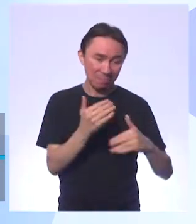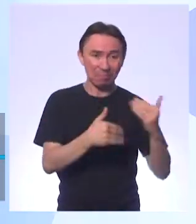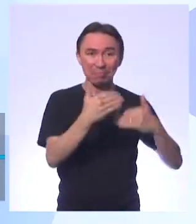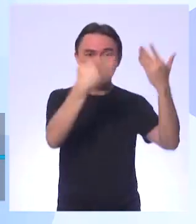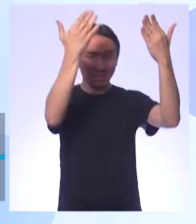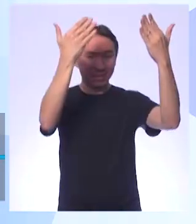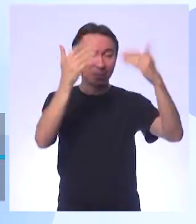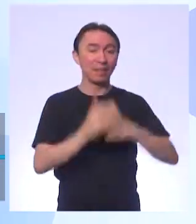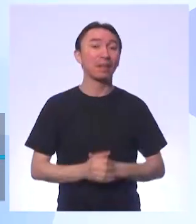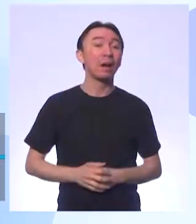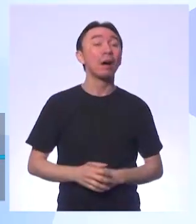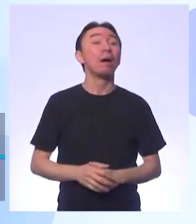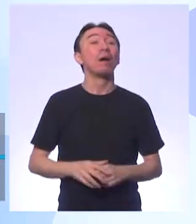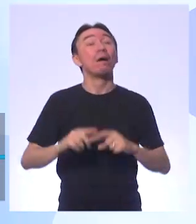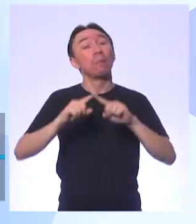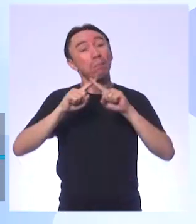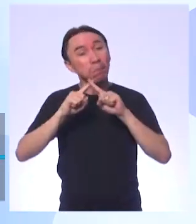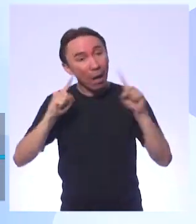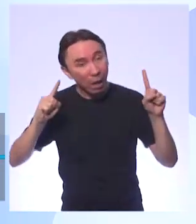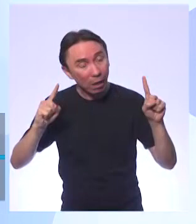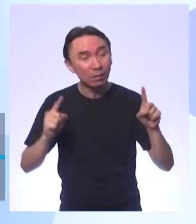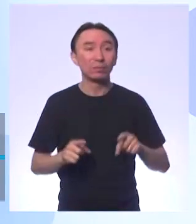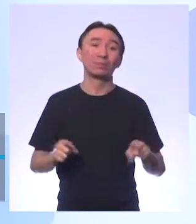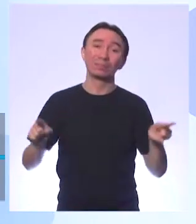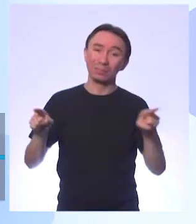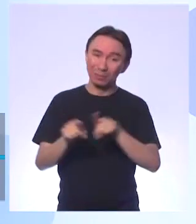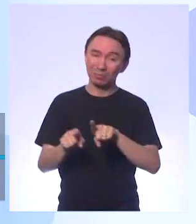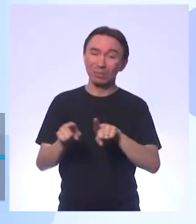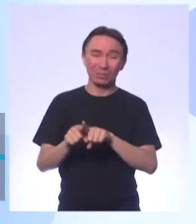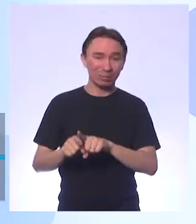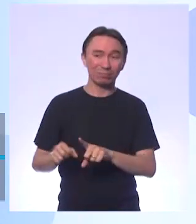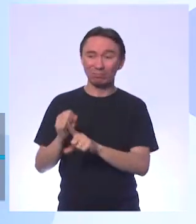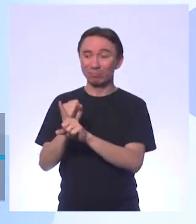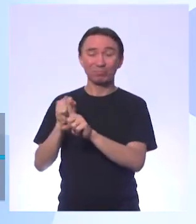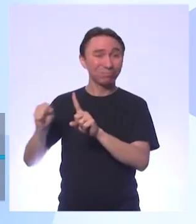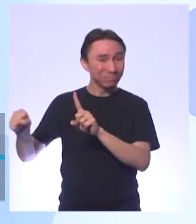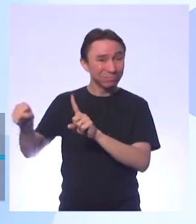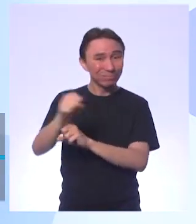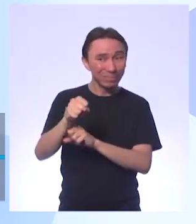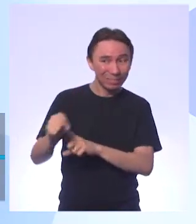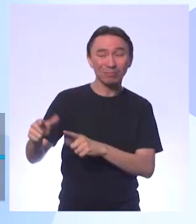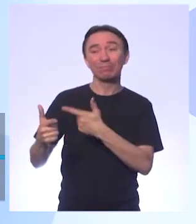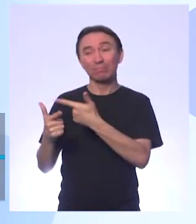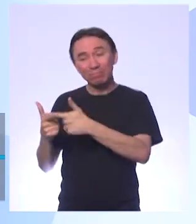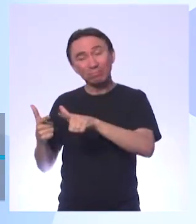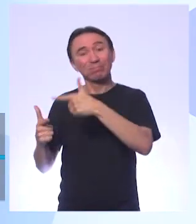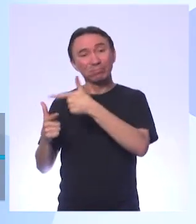em contrapartida, nós temos também que olhar o lado social e é isso aí.